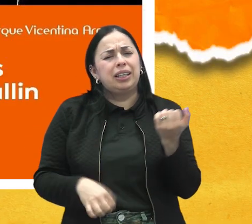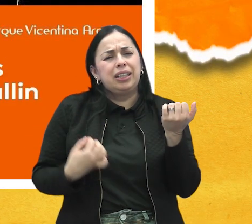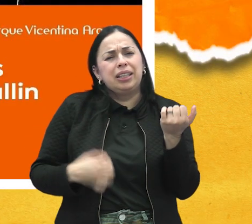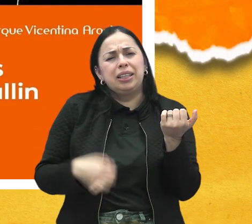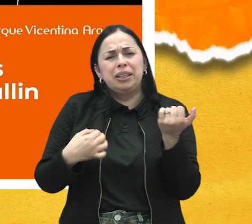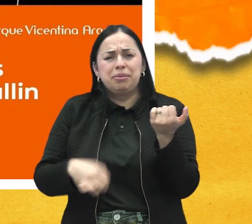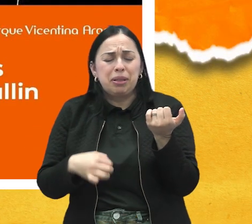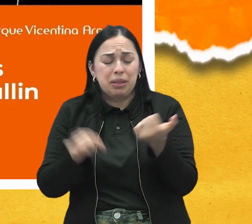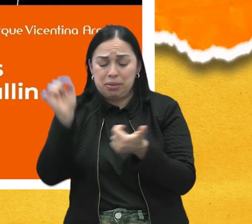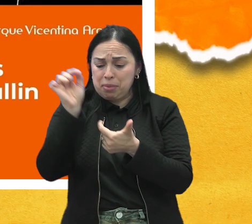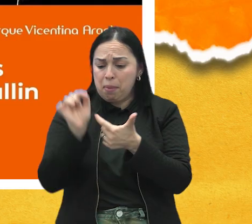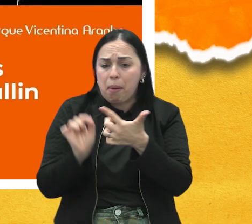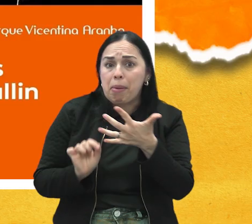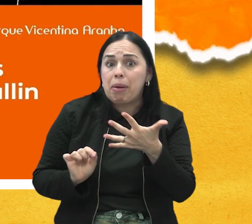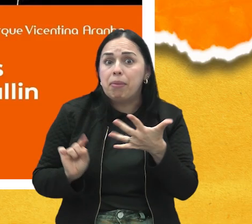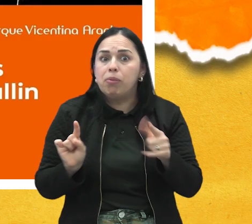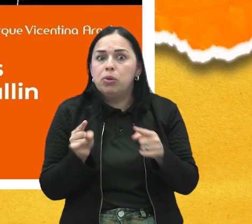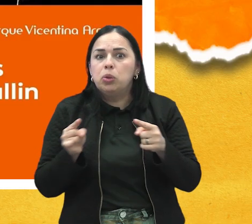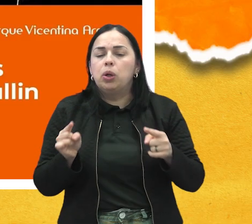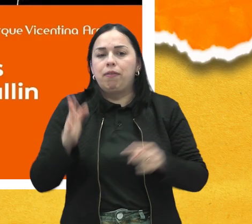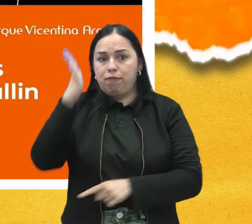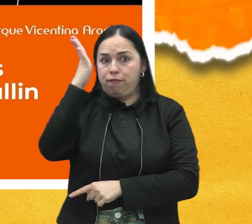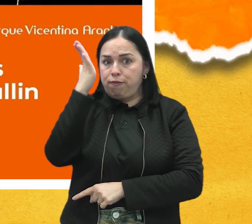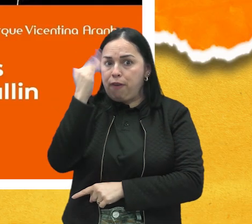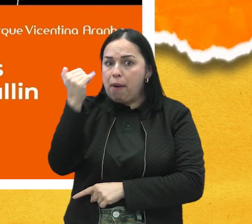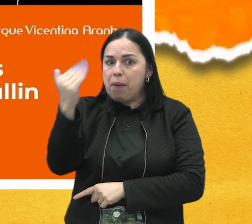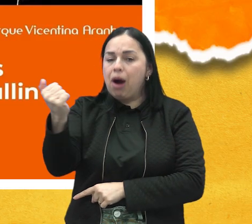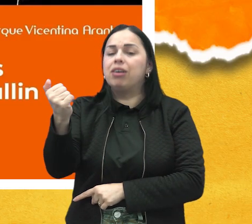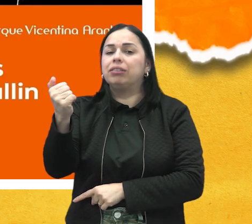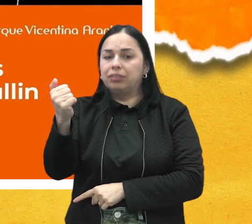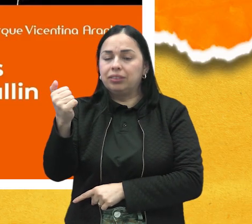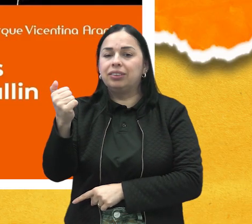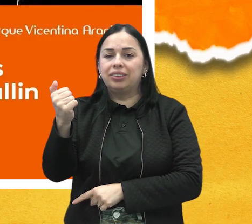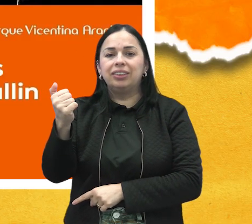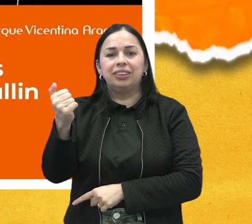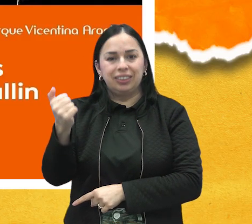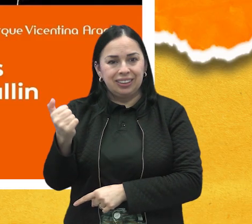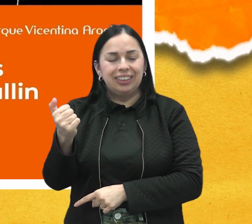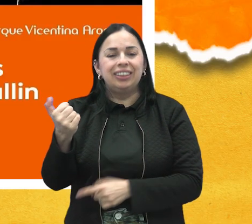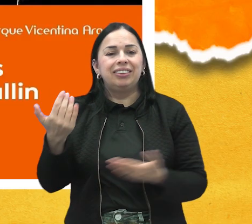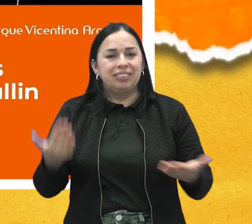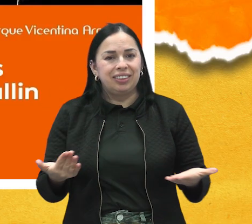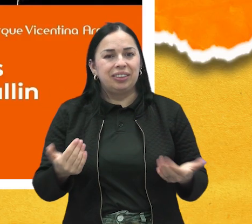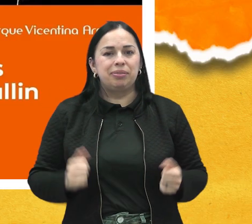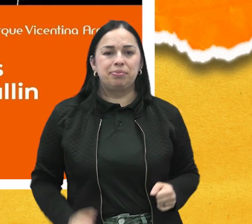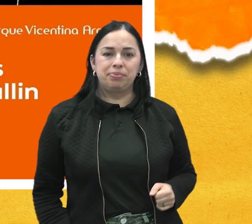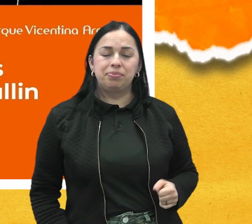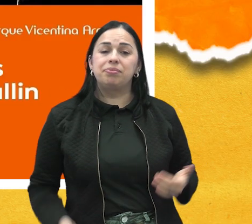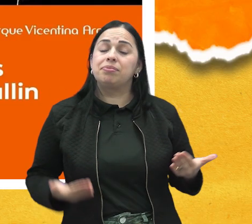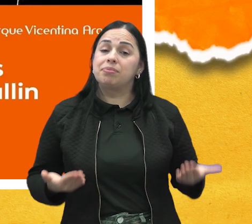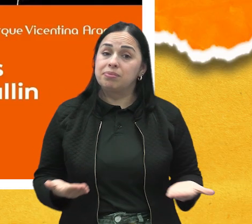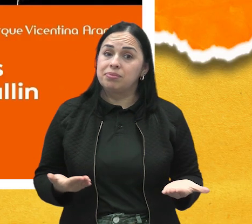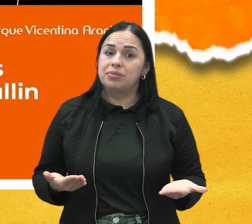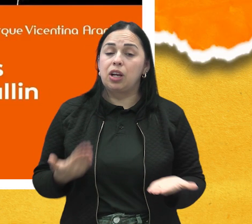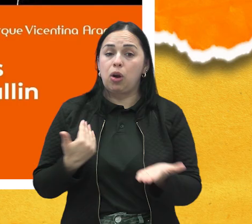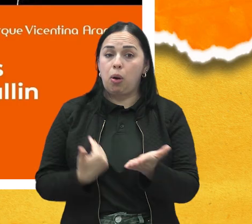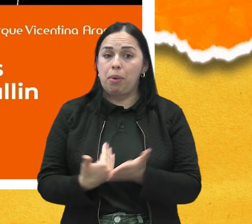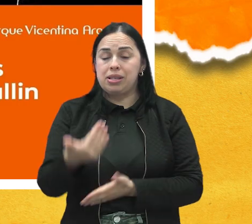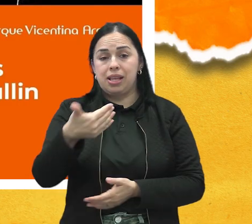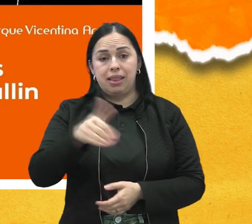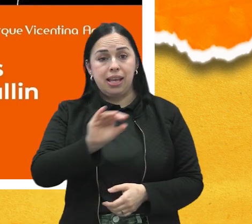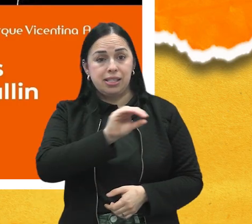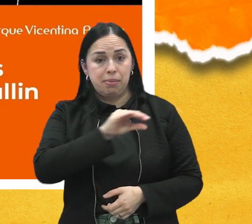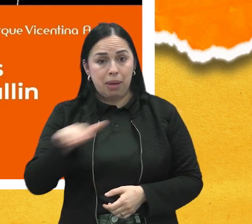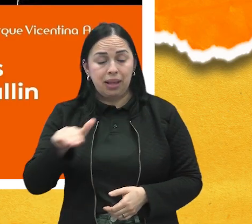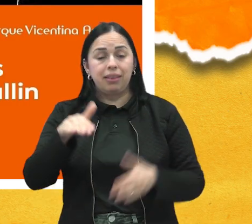choro, como Baquianinha, Visitando o Recife e Tua Imagem são performadas pelo duo. Então, o show começa